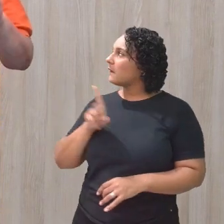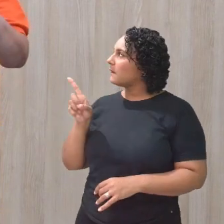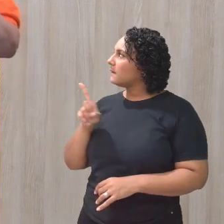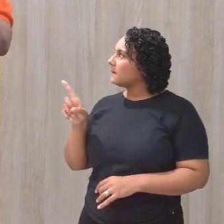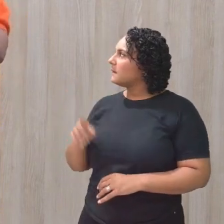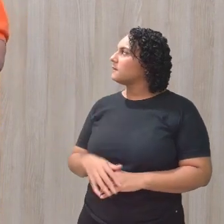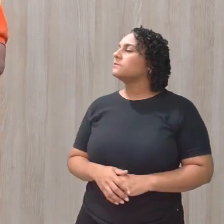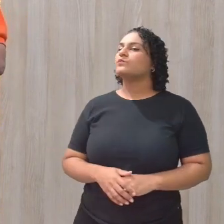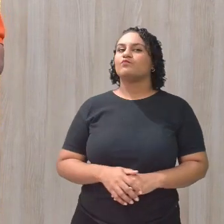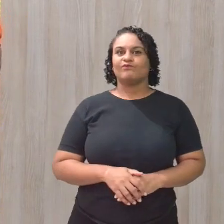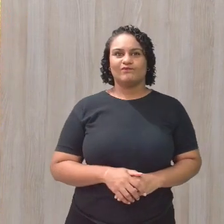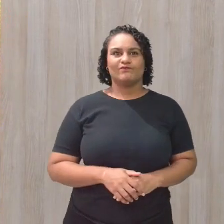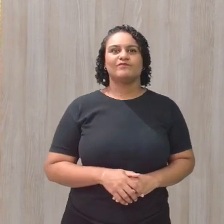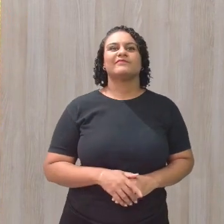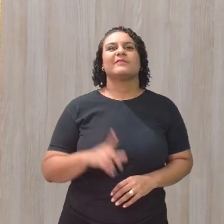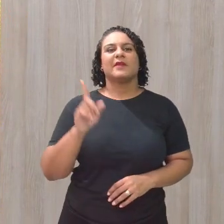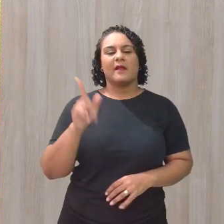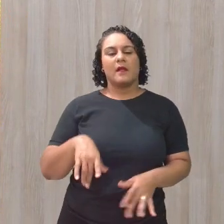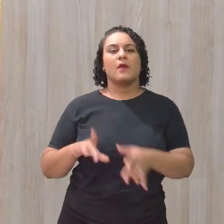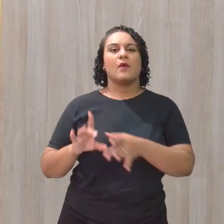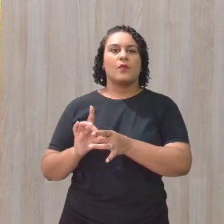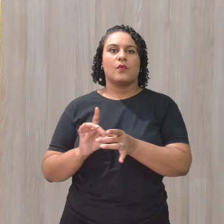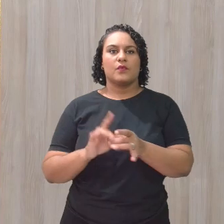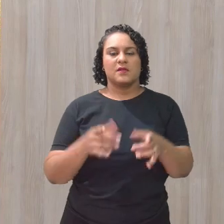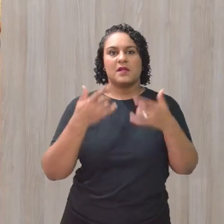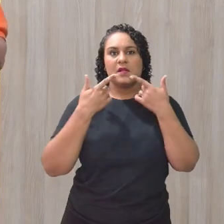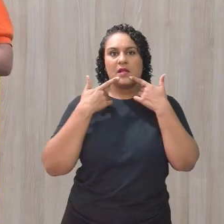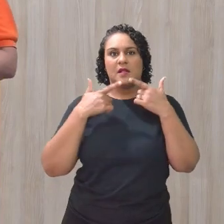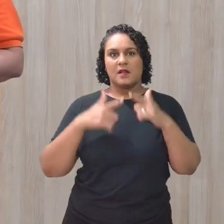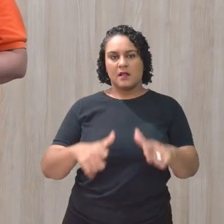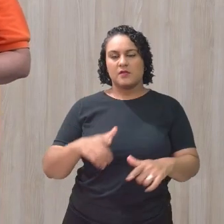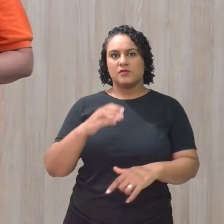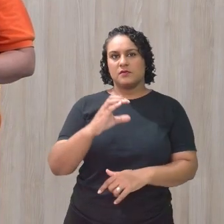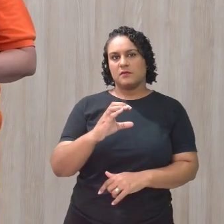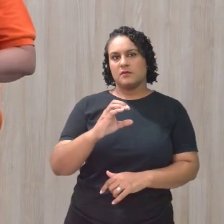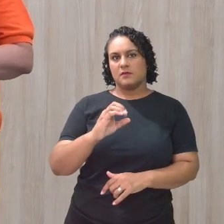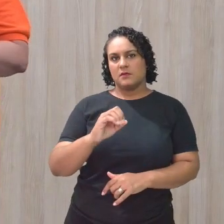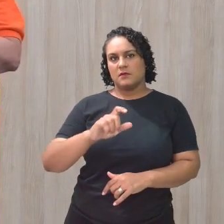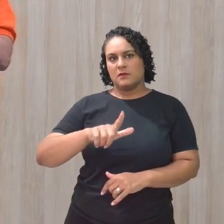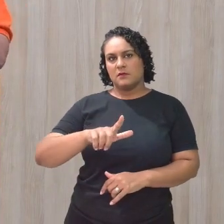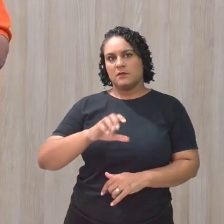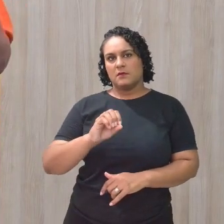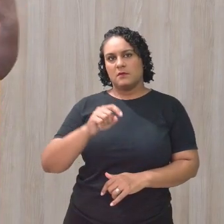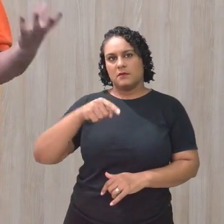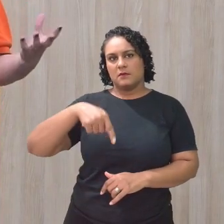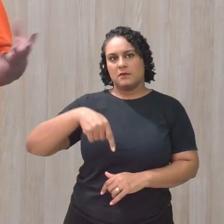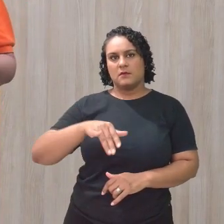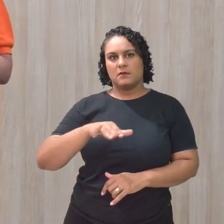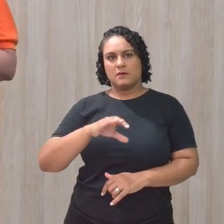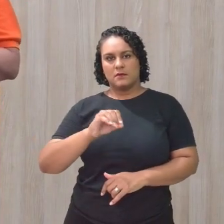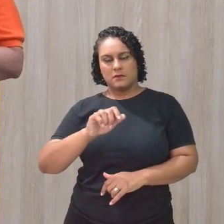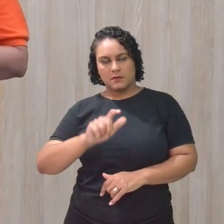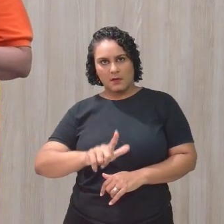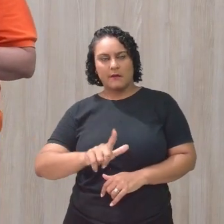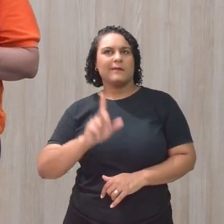desses balões, é um contexto da linguagem coloquial, aquela falada entre amigos, não é?